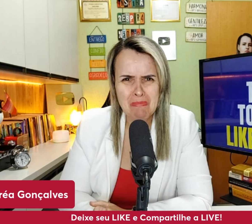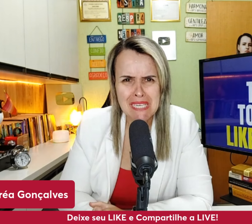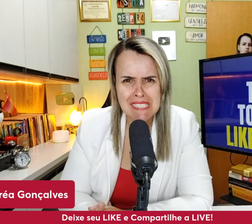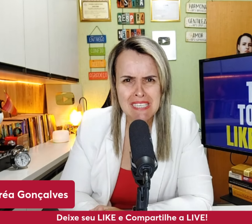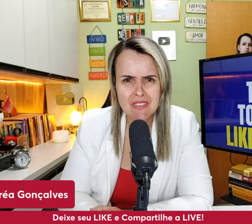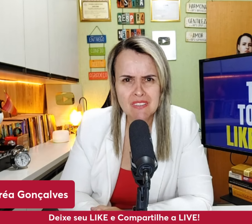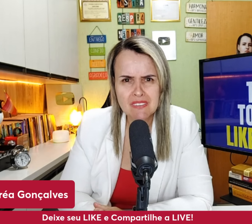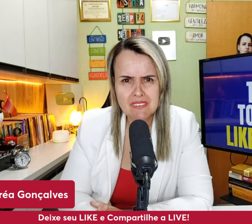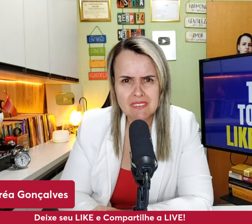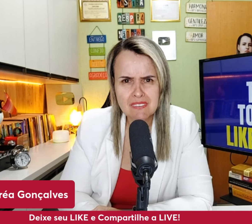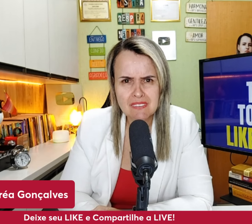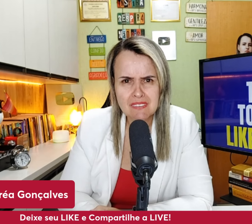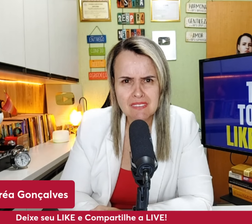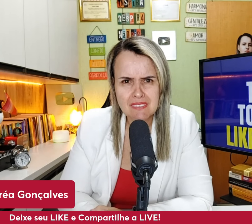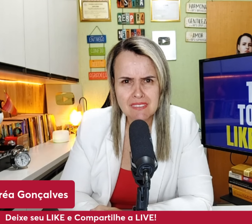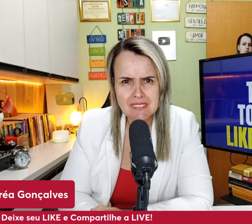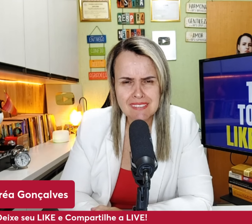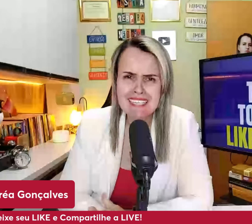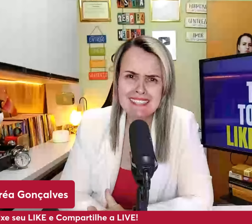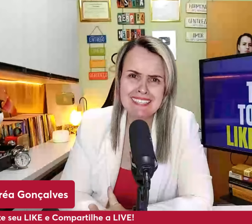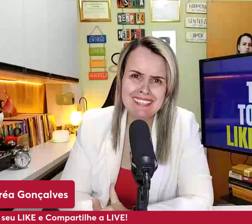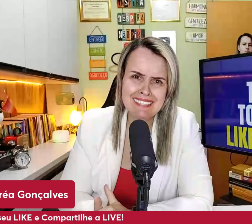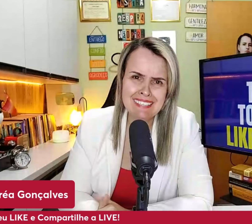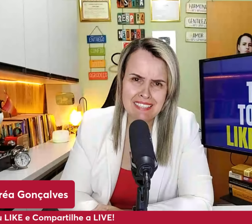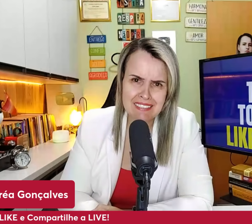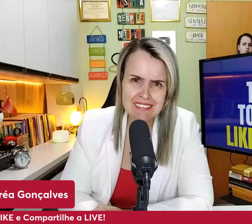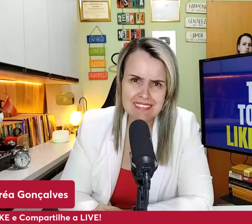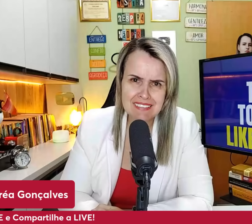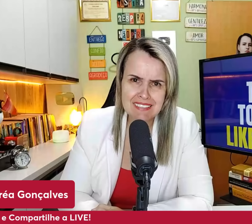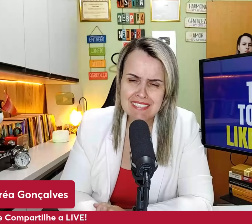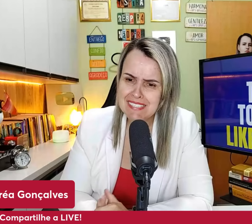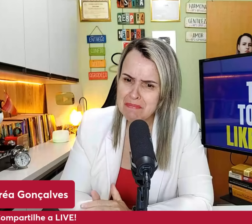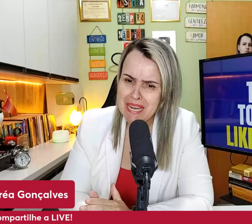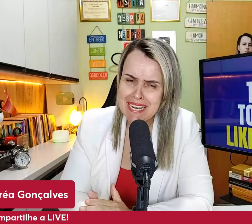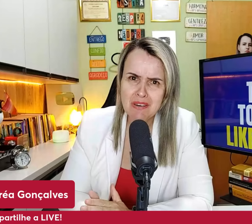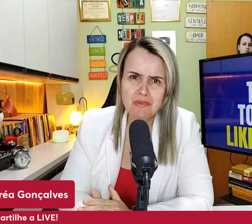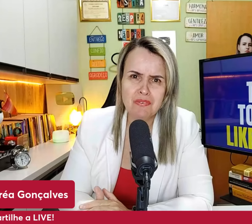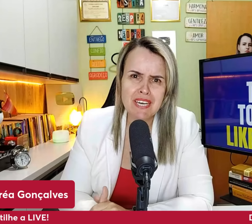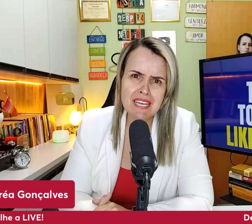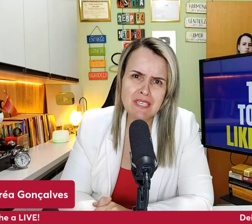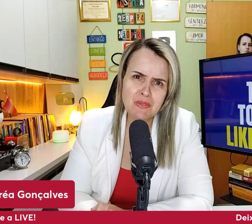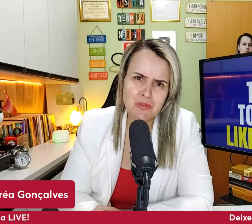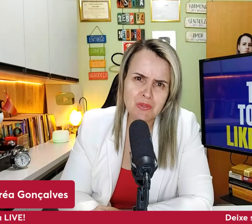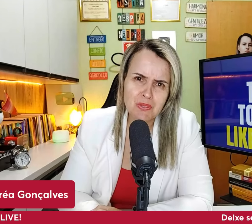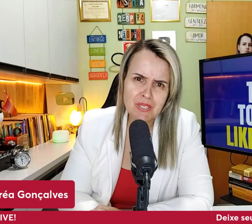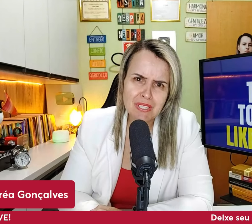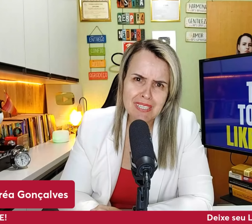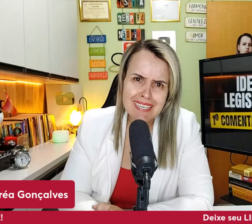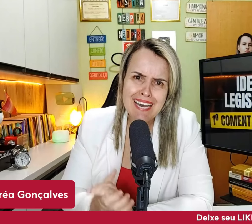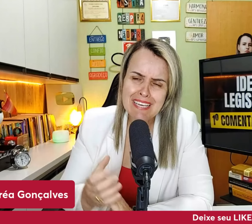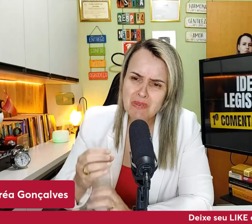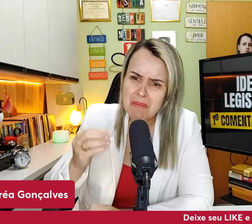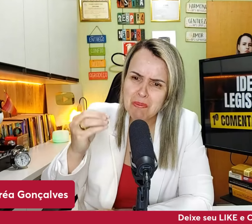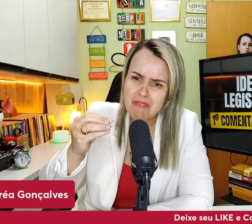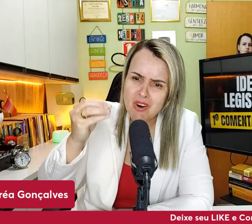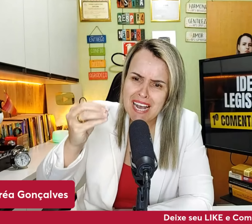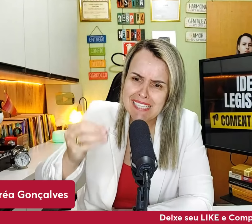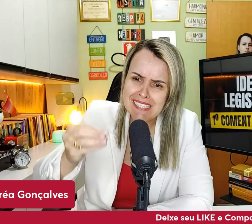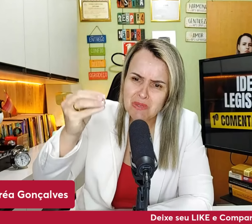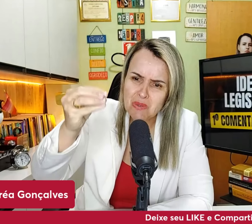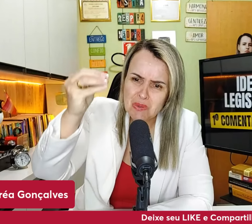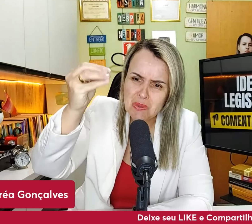Pablo Maral daena Você é macaco velho caiu na